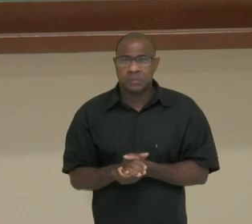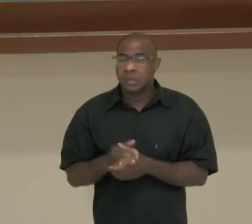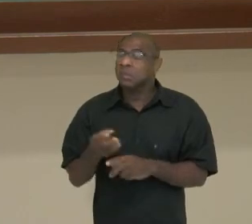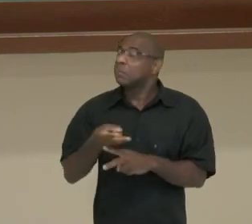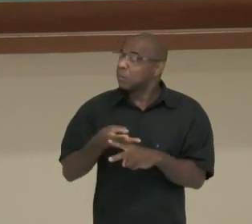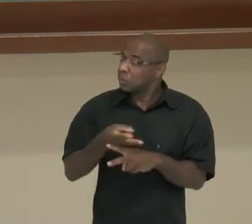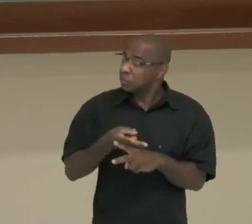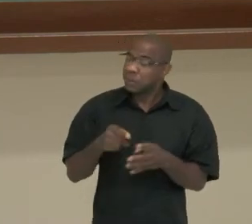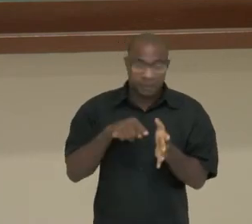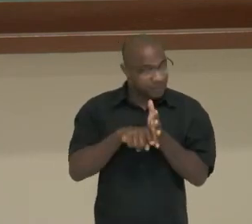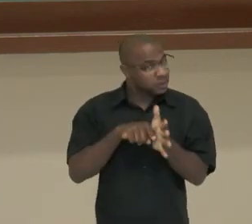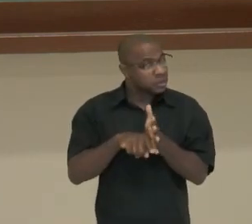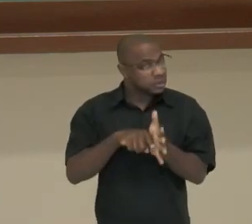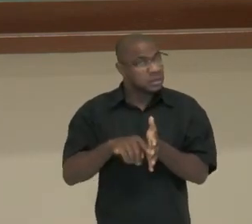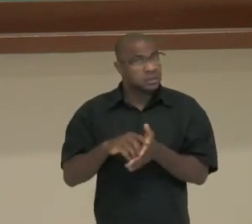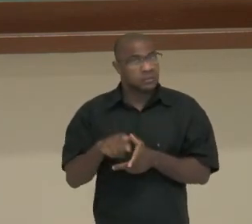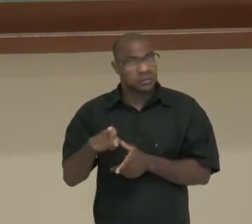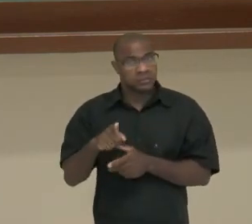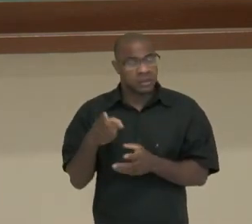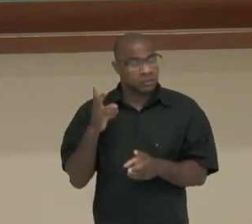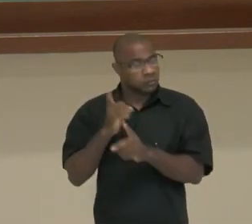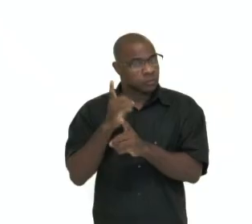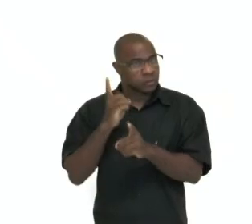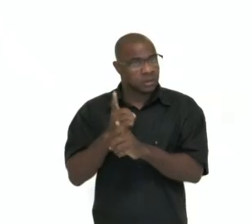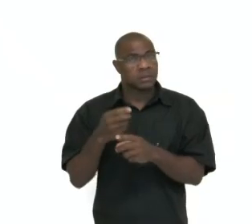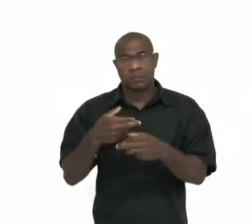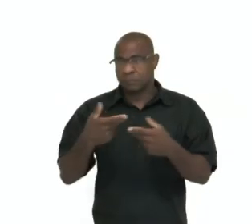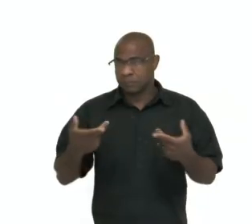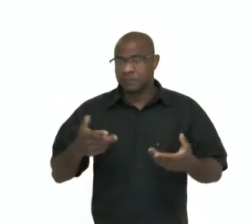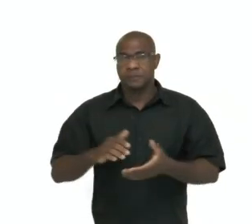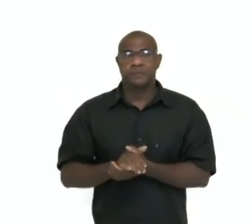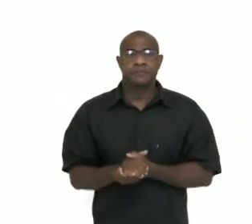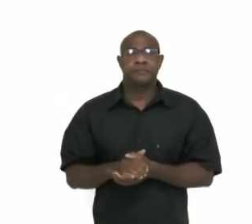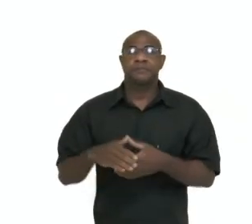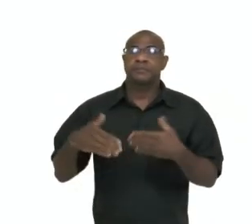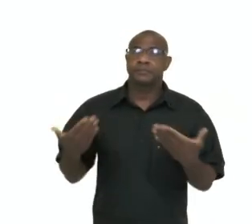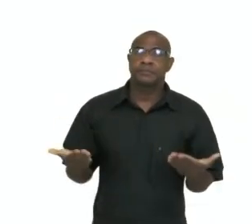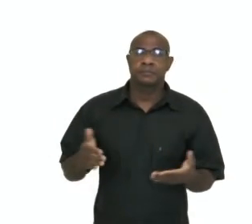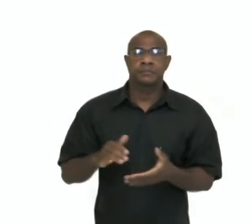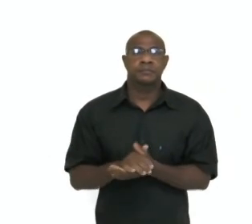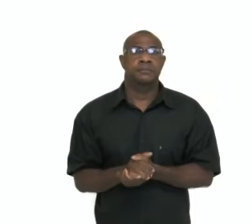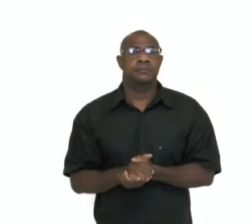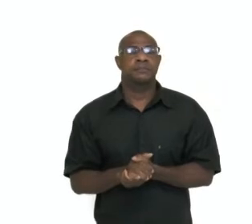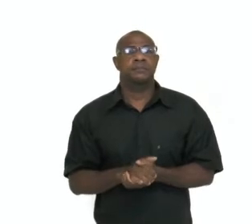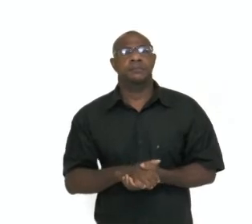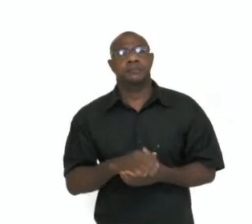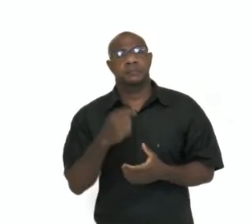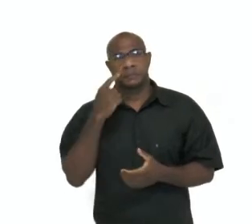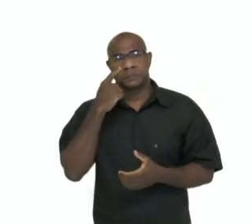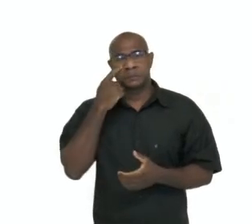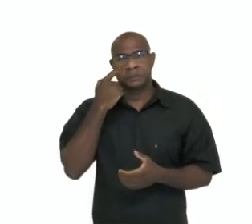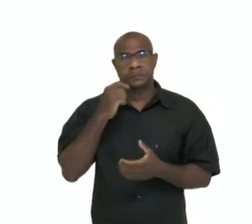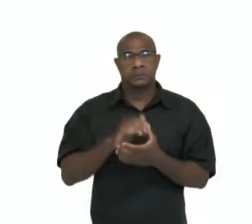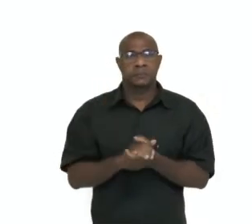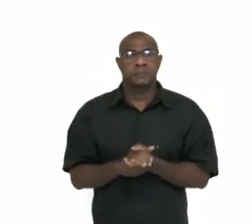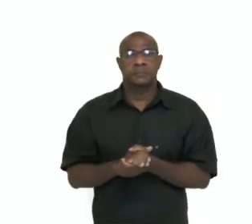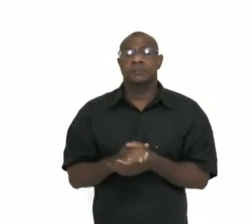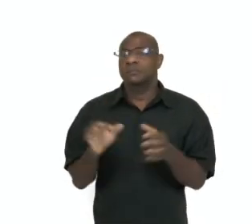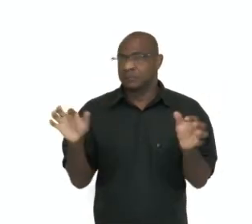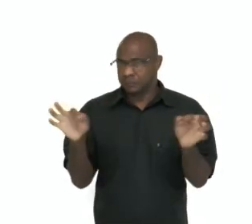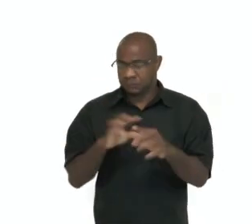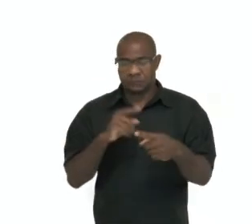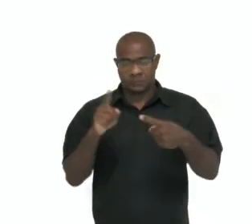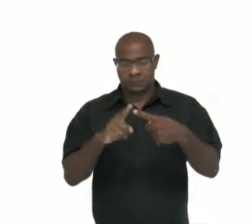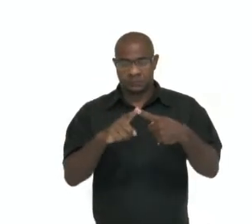dê um pesquisar, você ficará surpreso com o que vai encontrar. Então, após você preparar toda essa